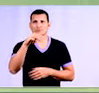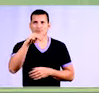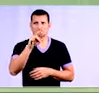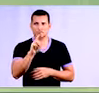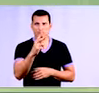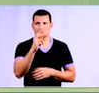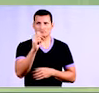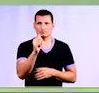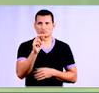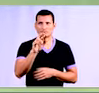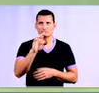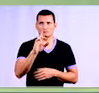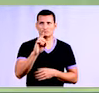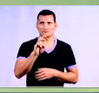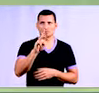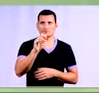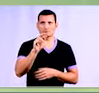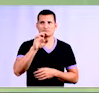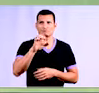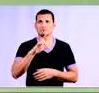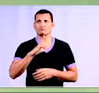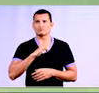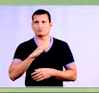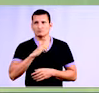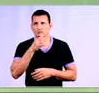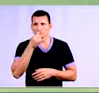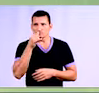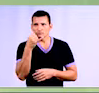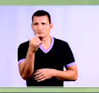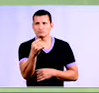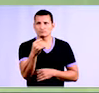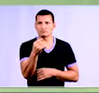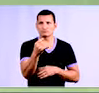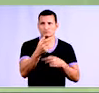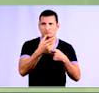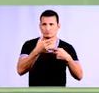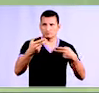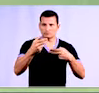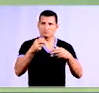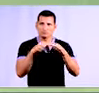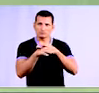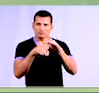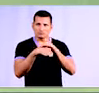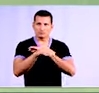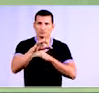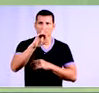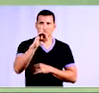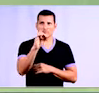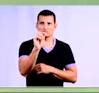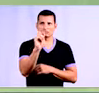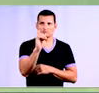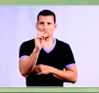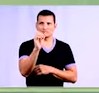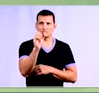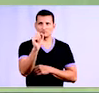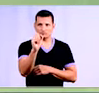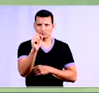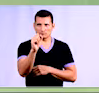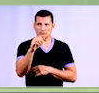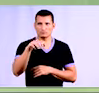por circuitos eletrônicos que armazenam dados de forma binária.